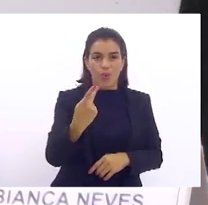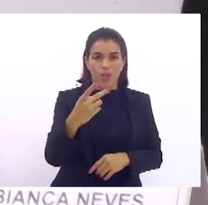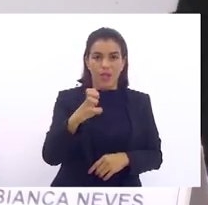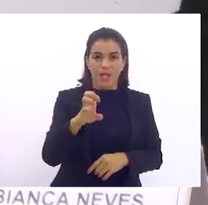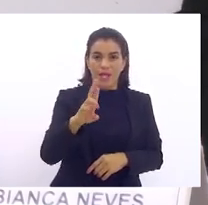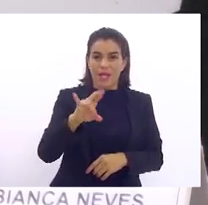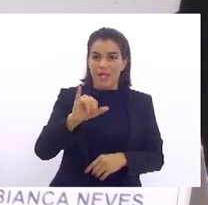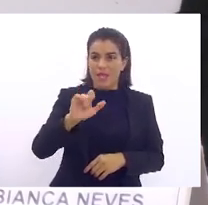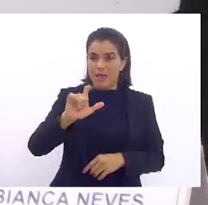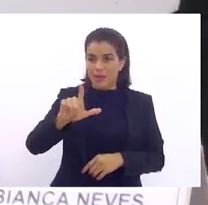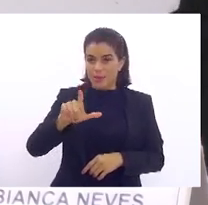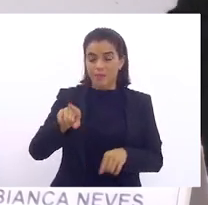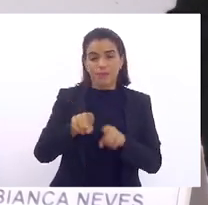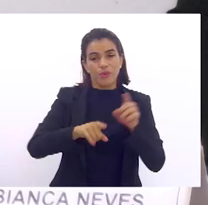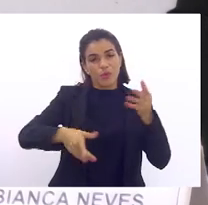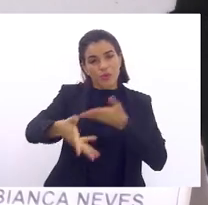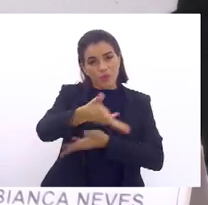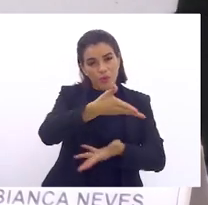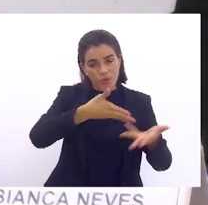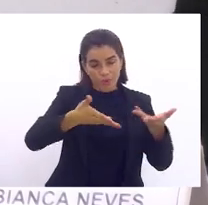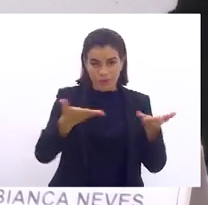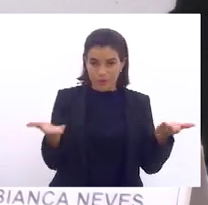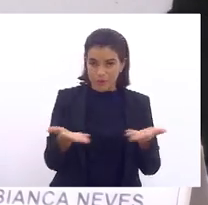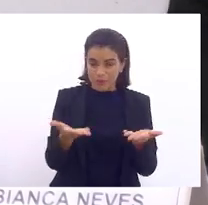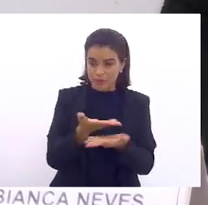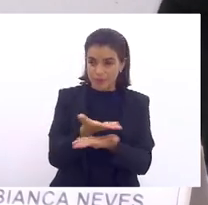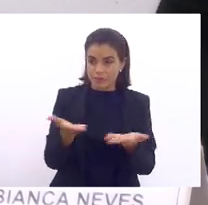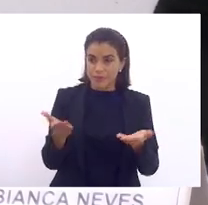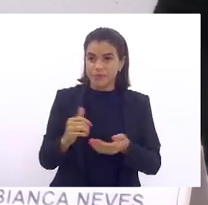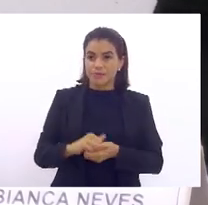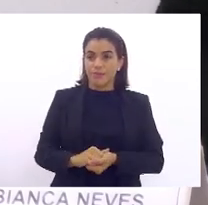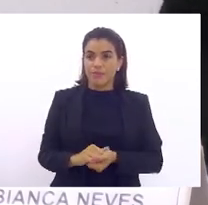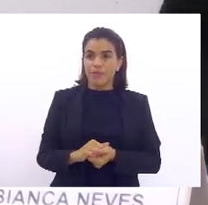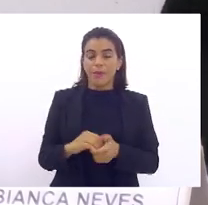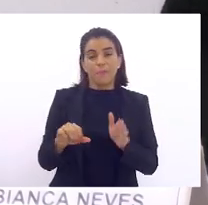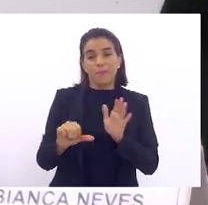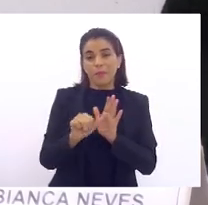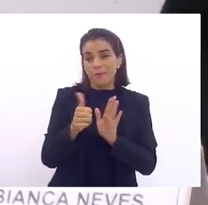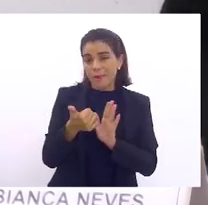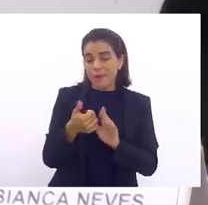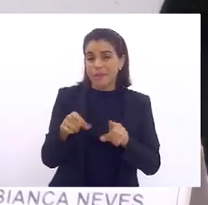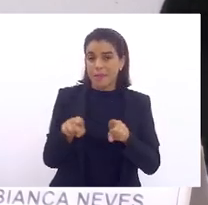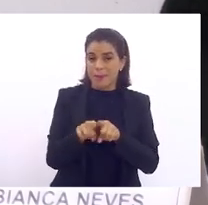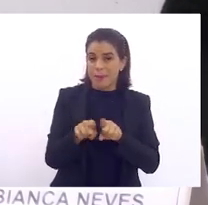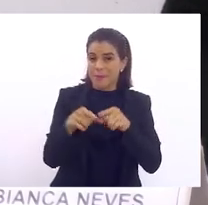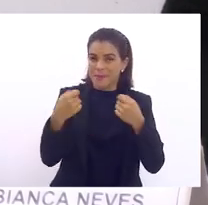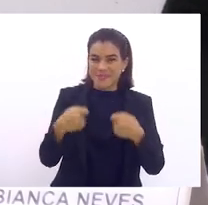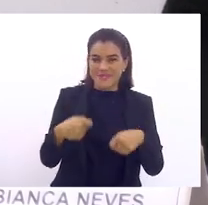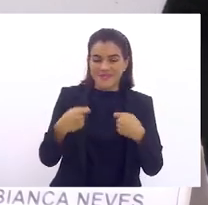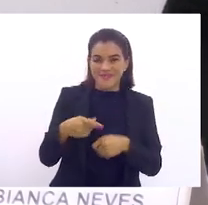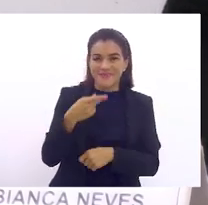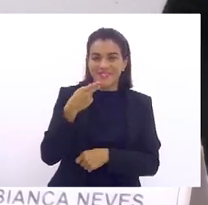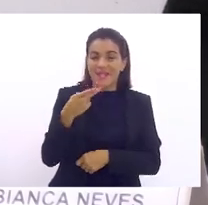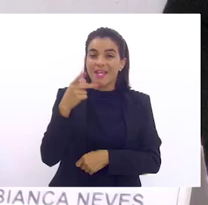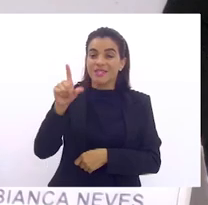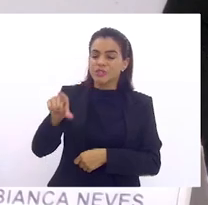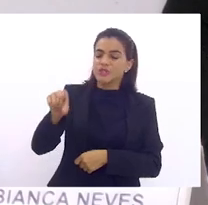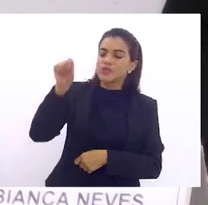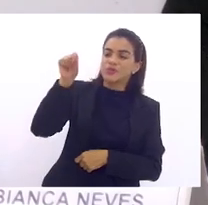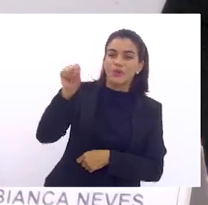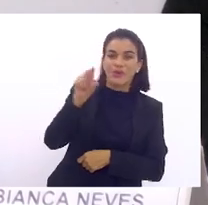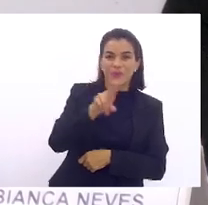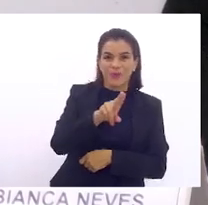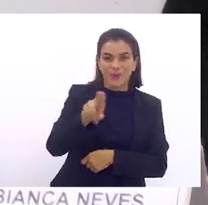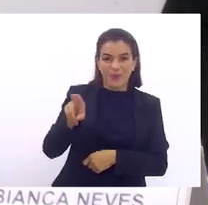cuidados e que compartilho aqui hoje com vocês primeiro eu não posso deixar de falar porque a escolha do nome